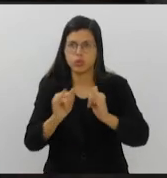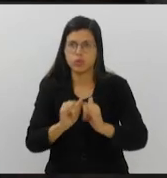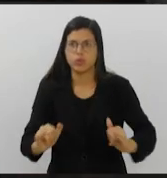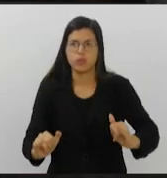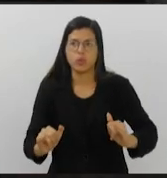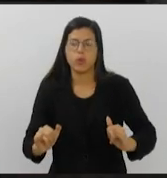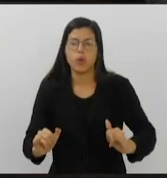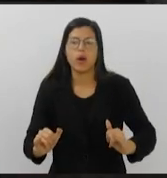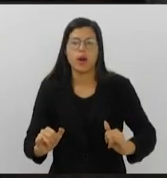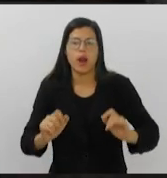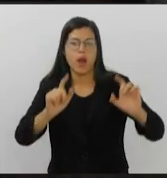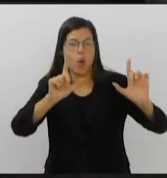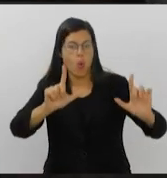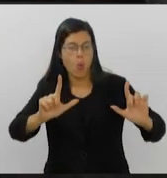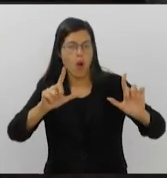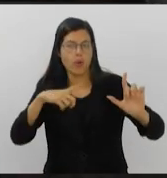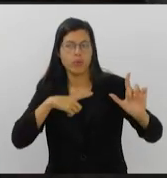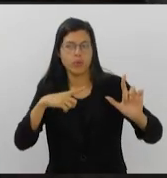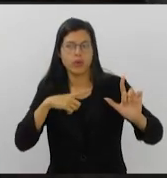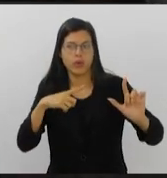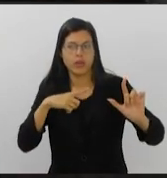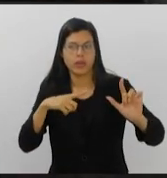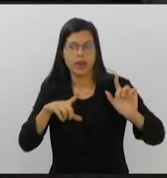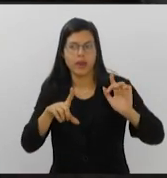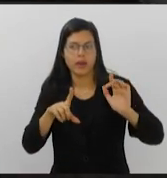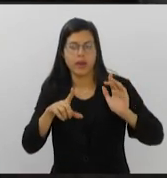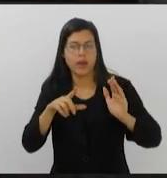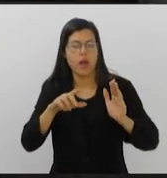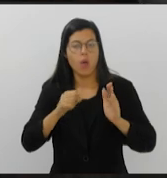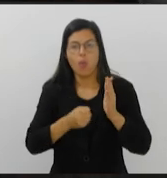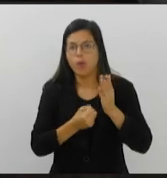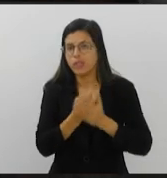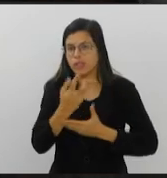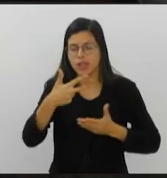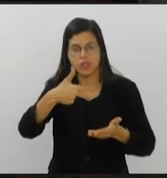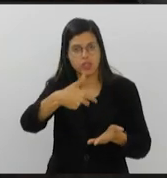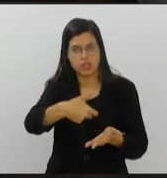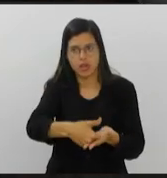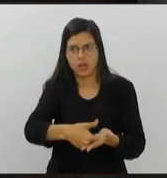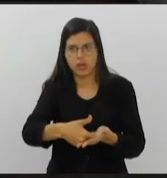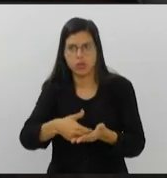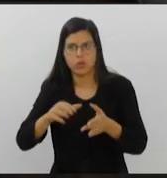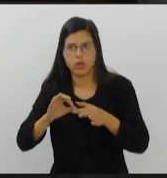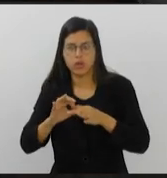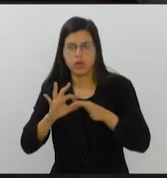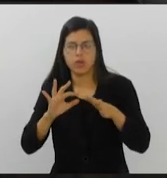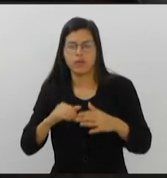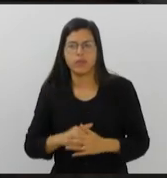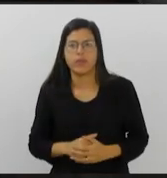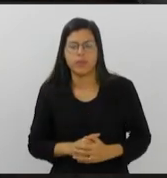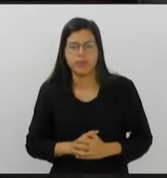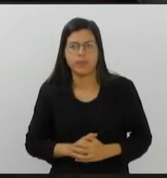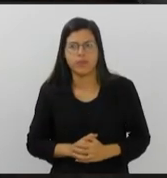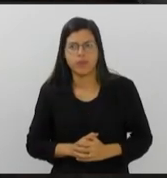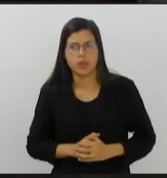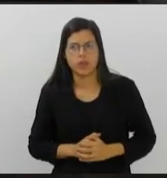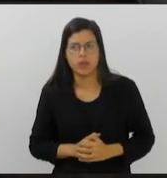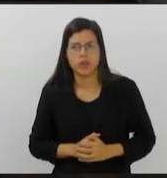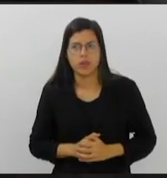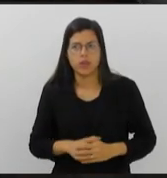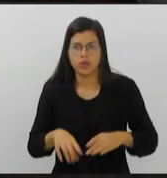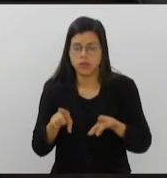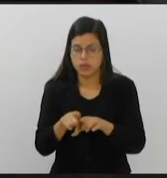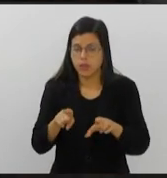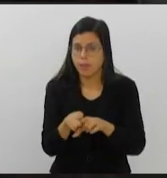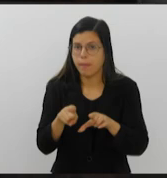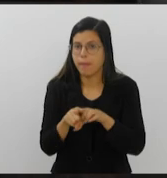fácil visualização quadro contendo a atualização de leitos disponíveis. para incluir as clínicas